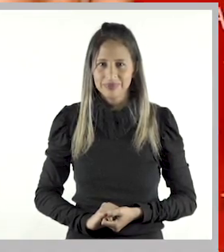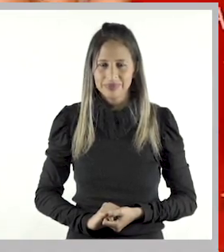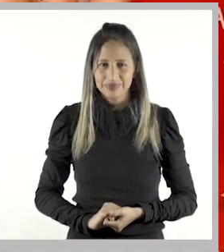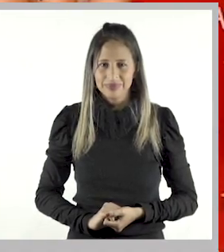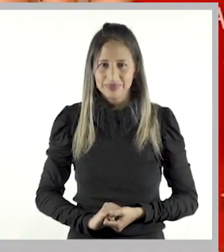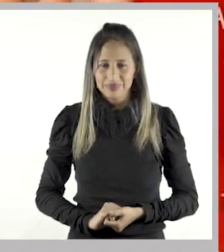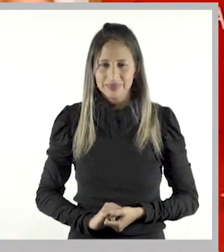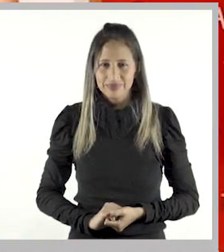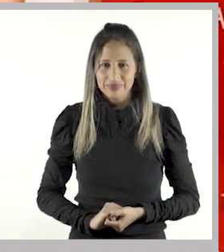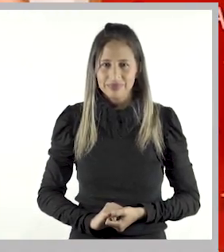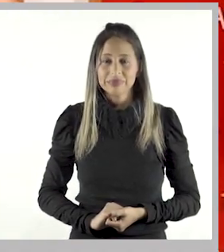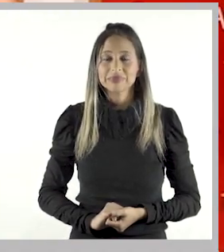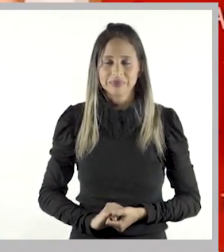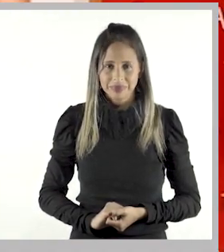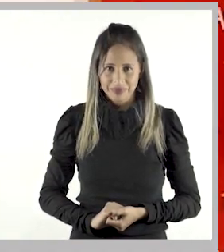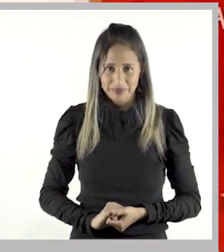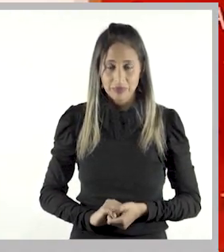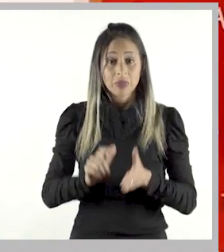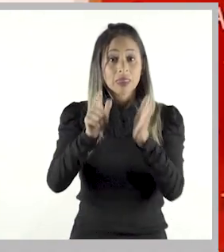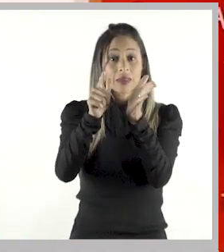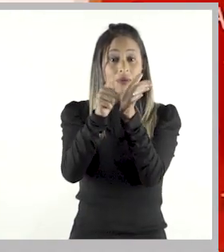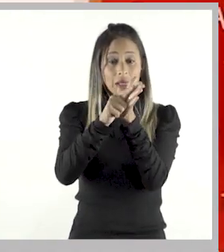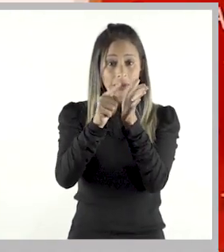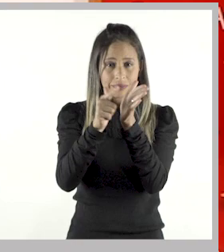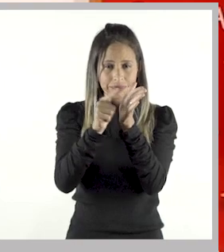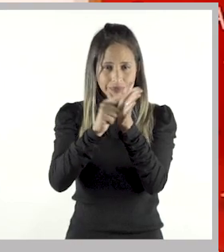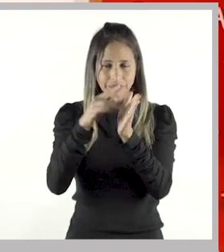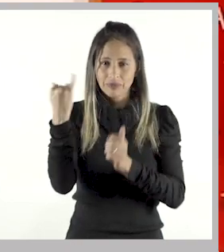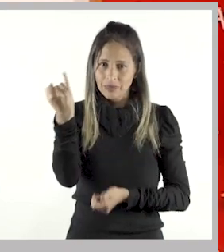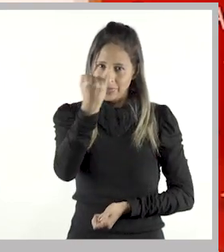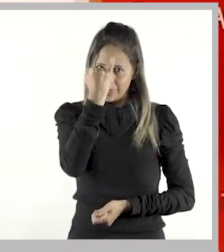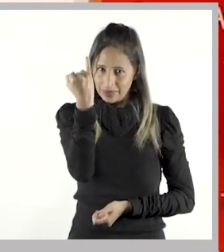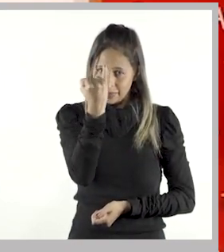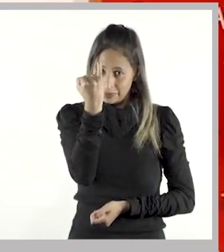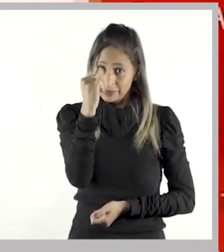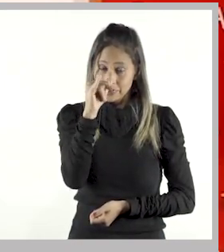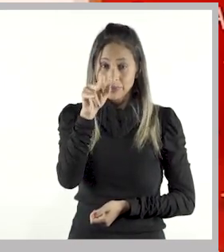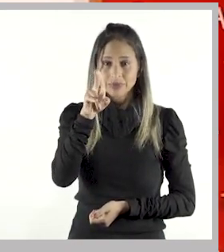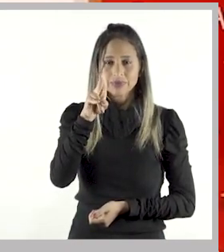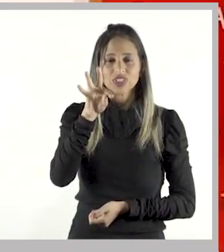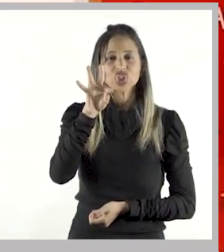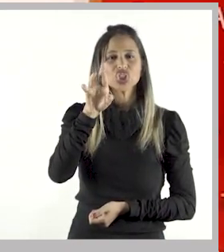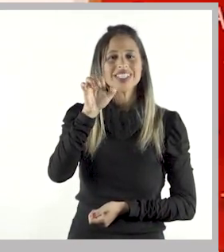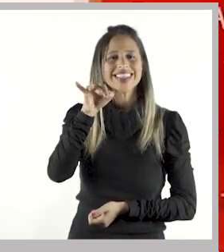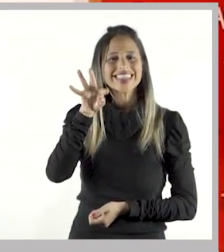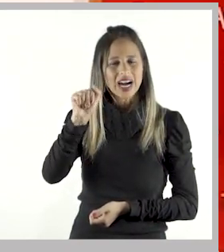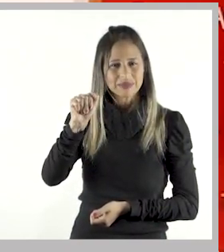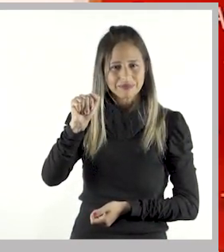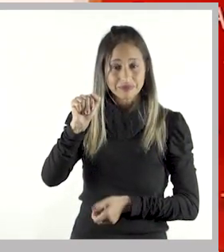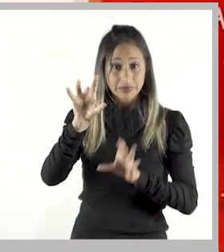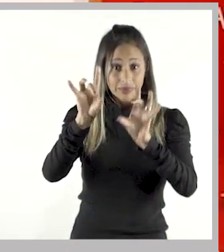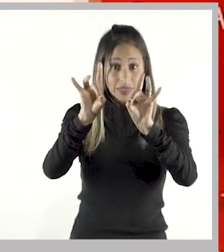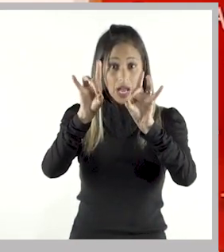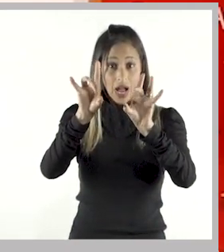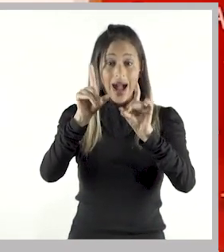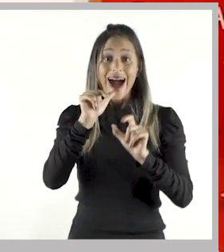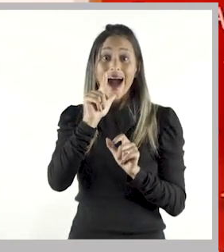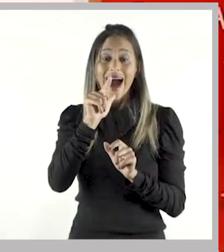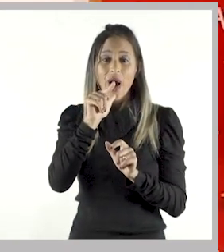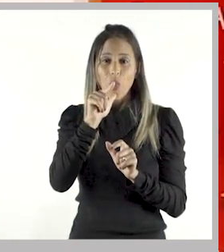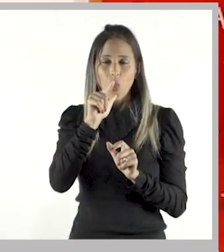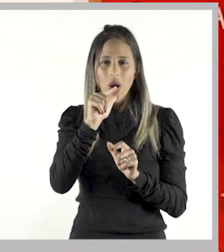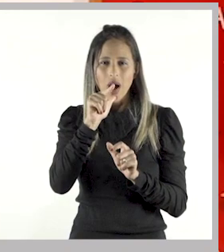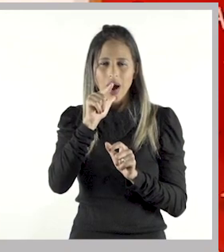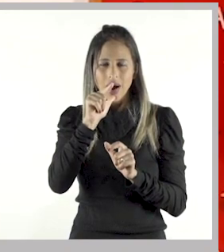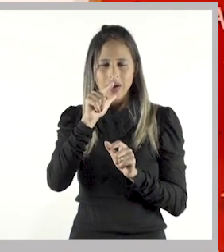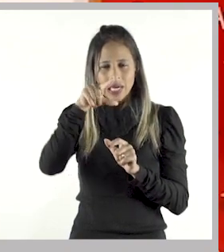Sobre o papel, é importante se você vai usar tinta, especialmente tinta que contém muita água, às vezes uma aquarela, é importante